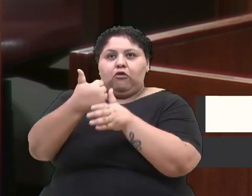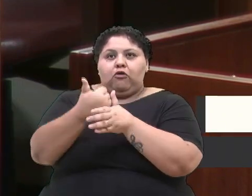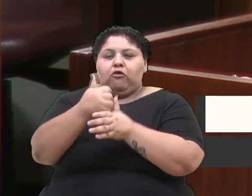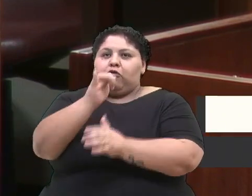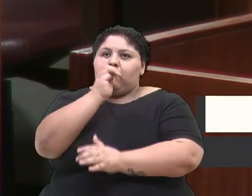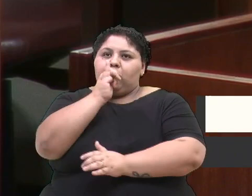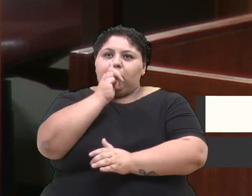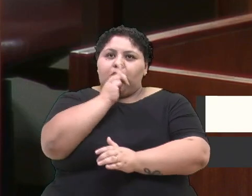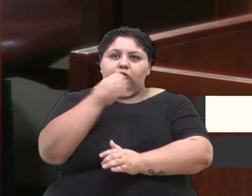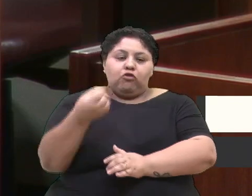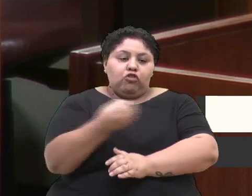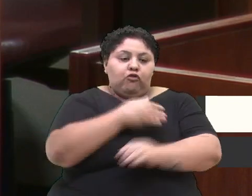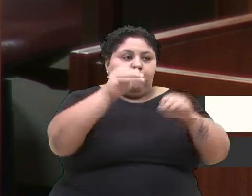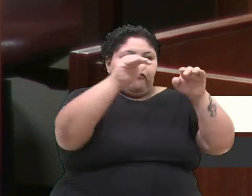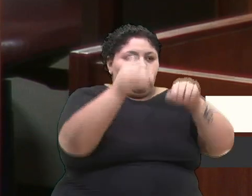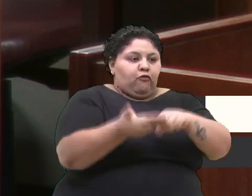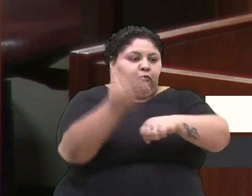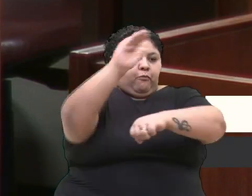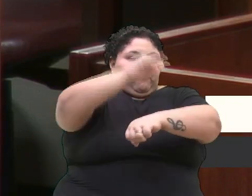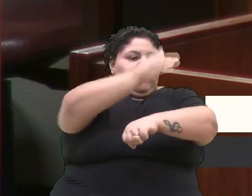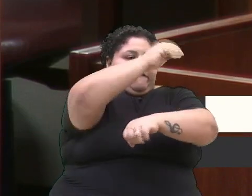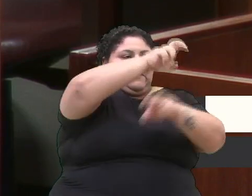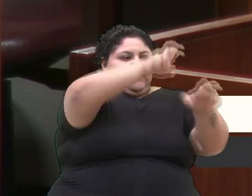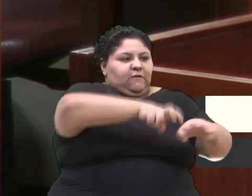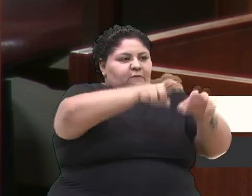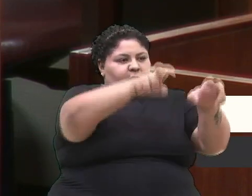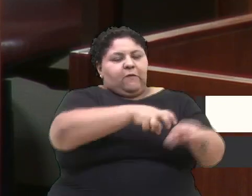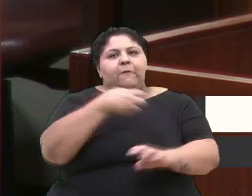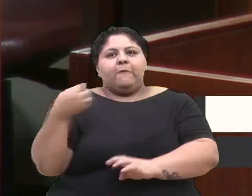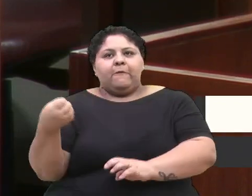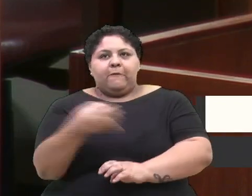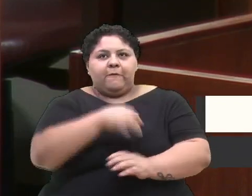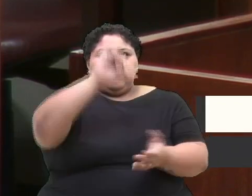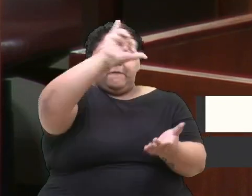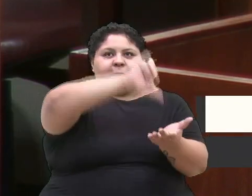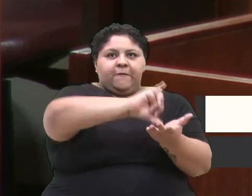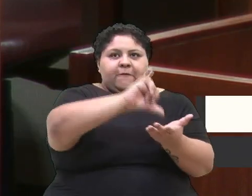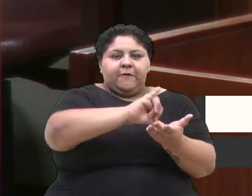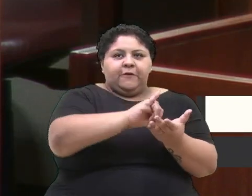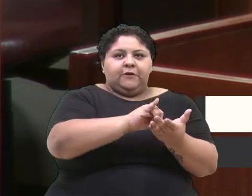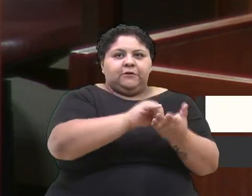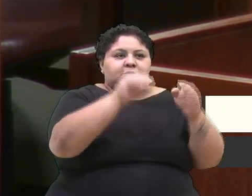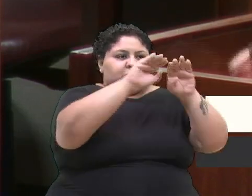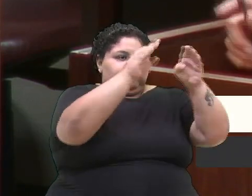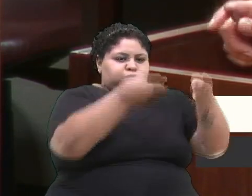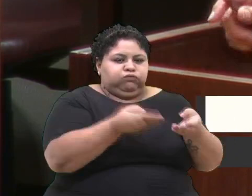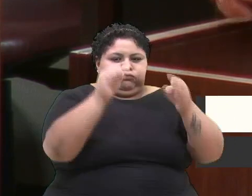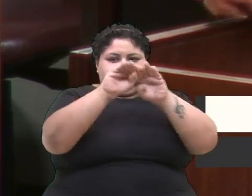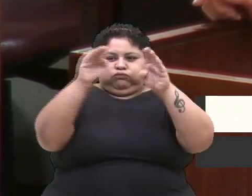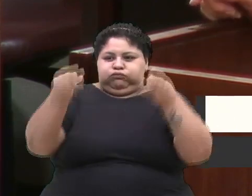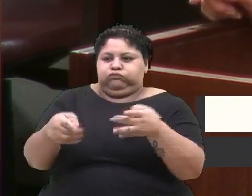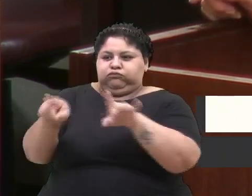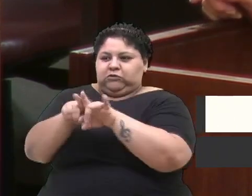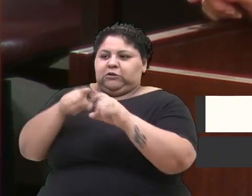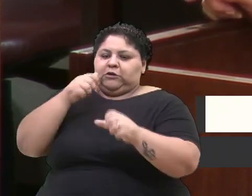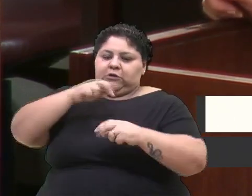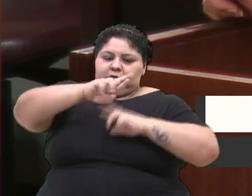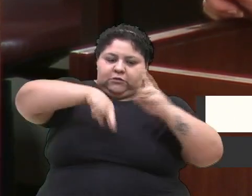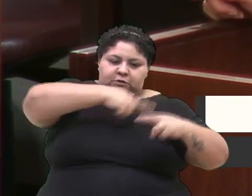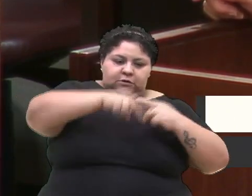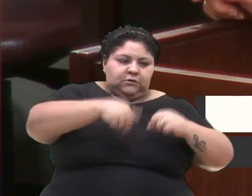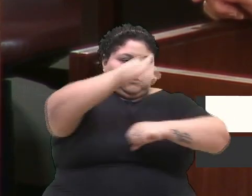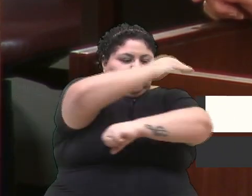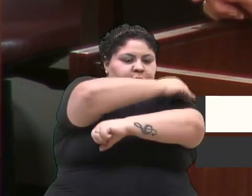pavilhão do produtor, inovadora central de embalagens, além de reformas e pavimentações